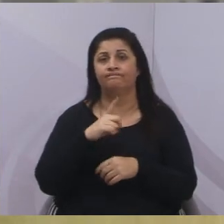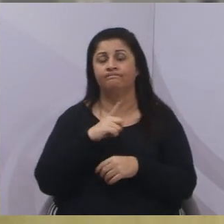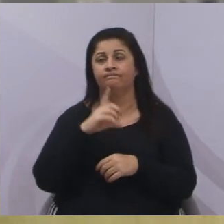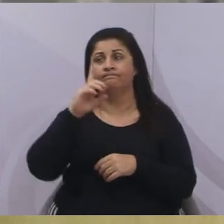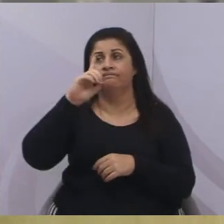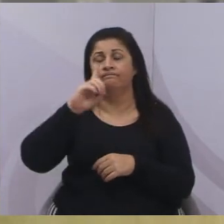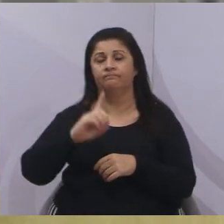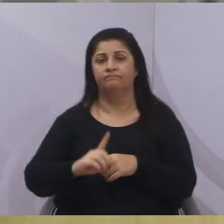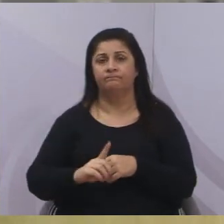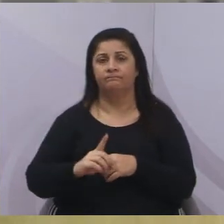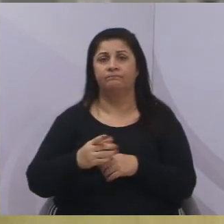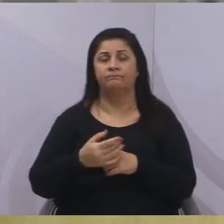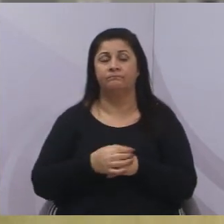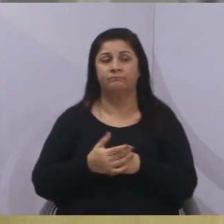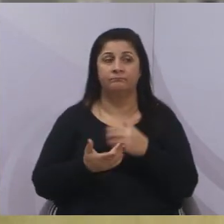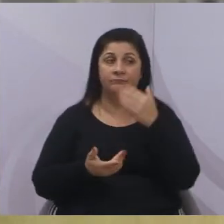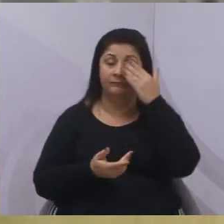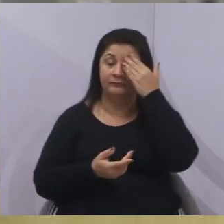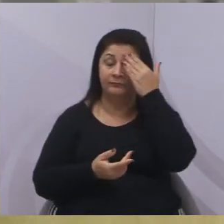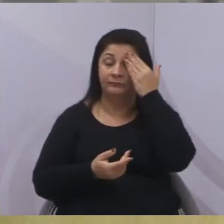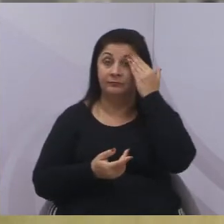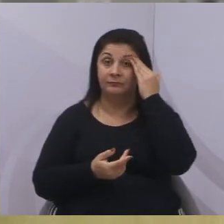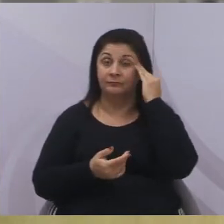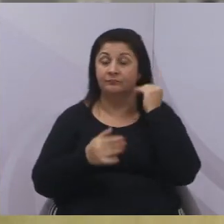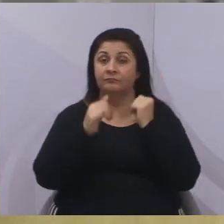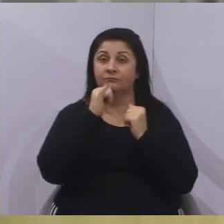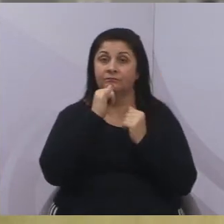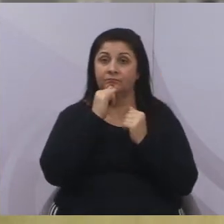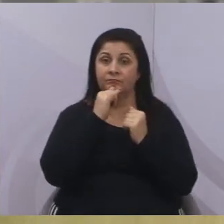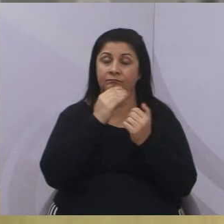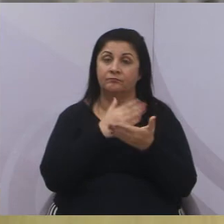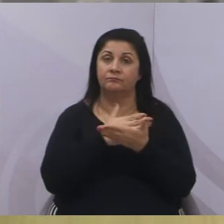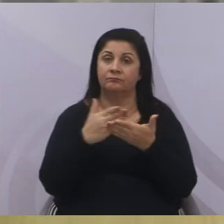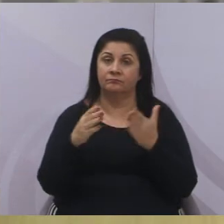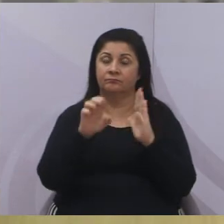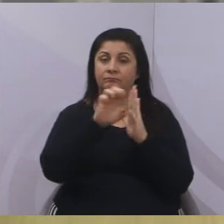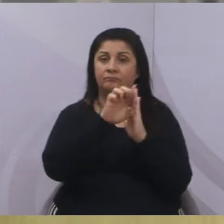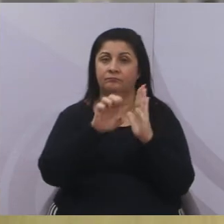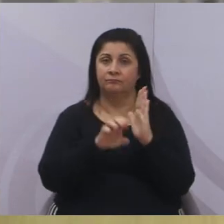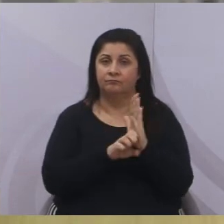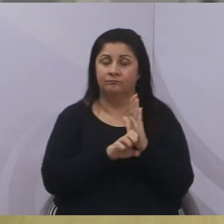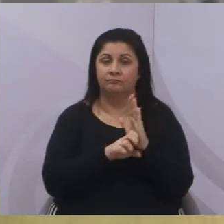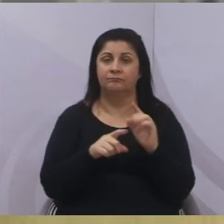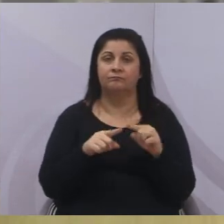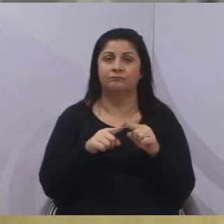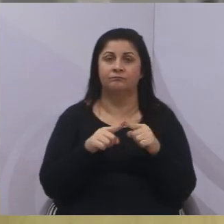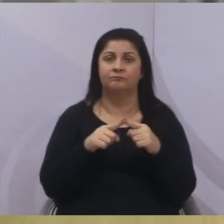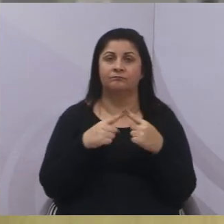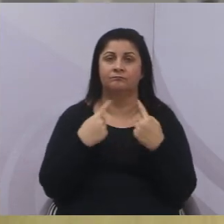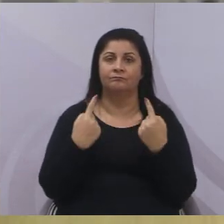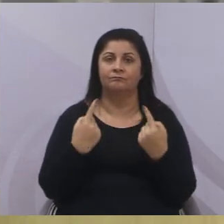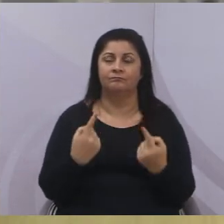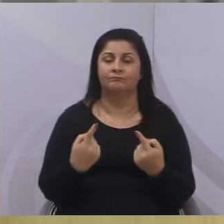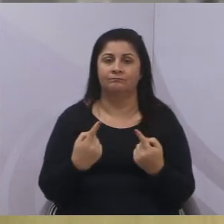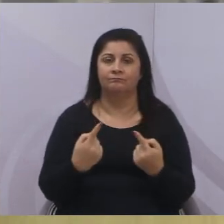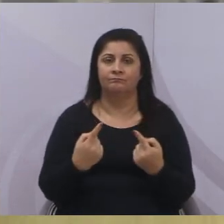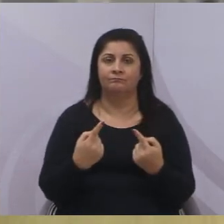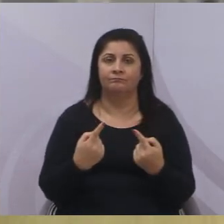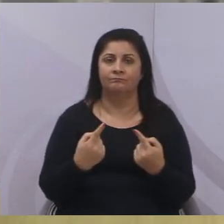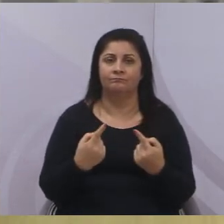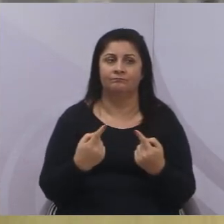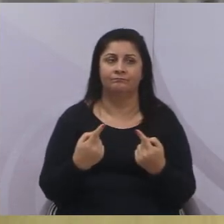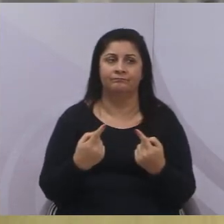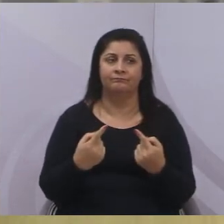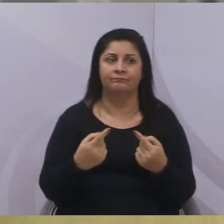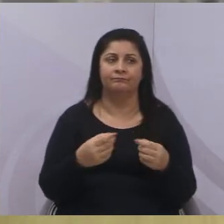por determinado edital. Então, recentemente abriu um edital, mas eles alocaram os profissionais